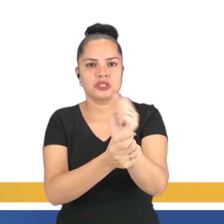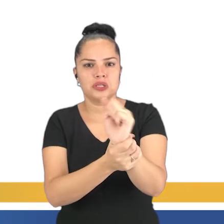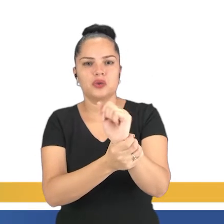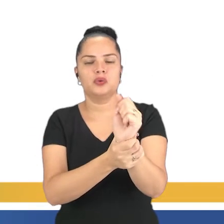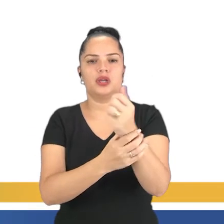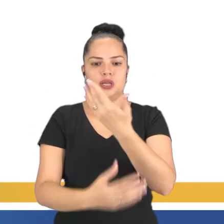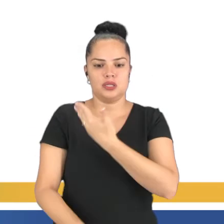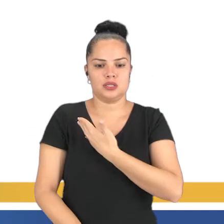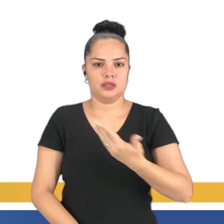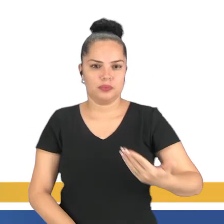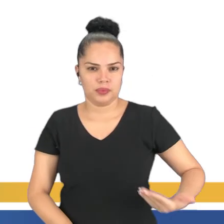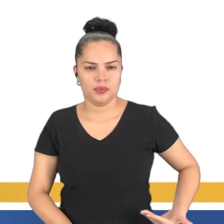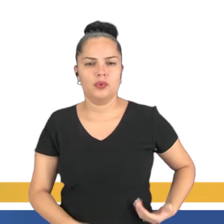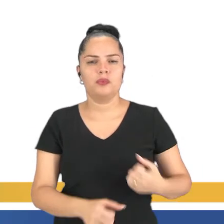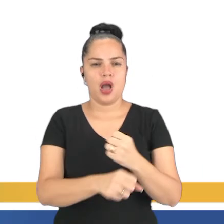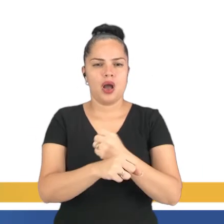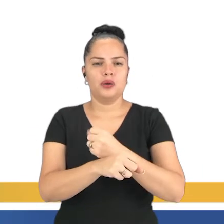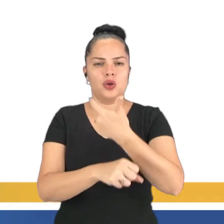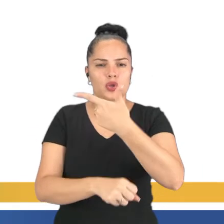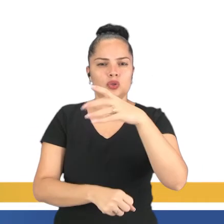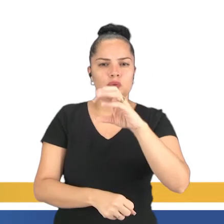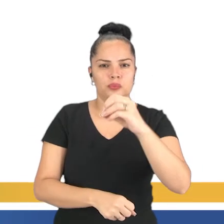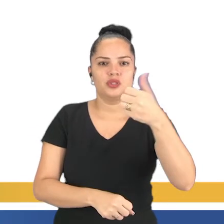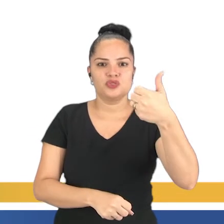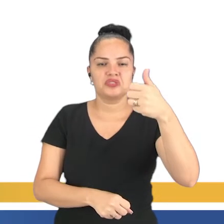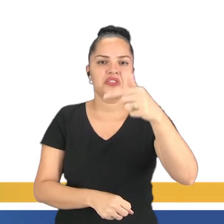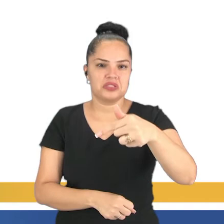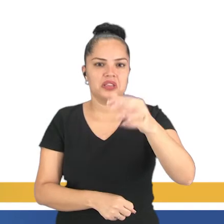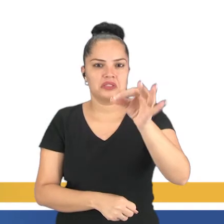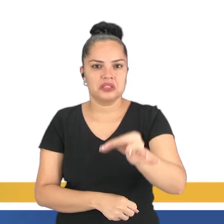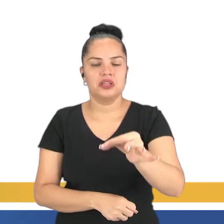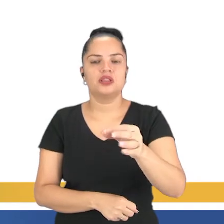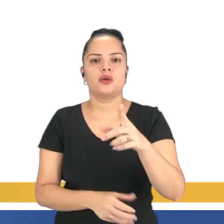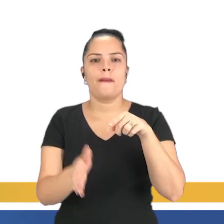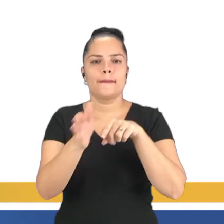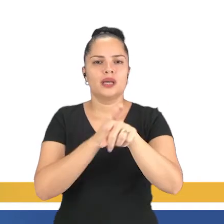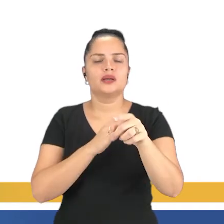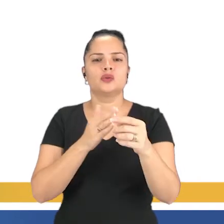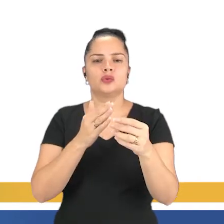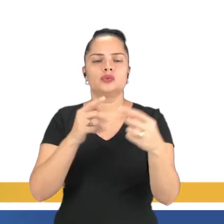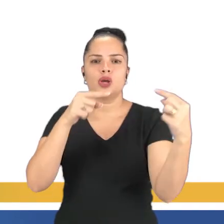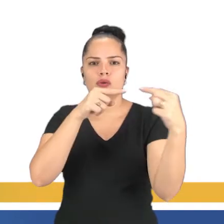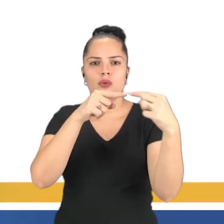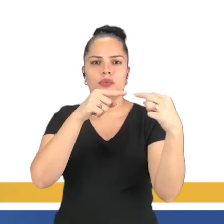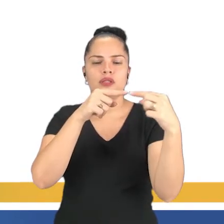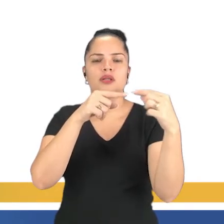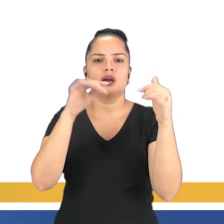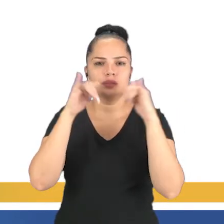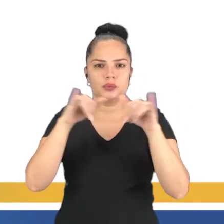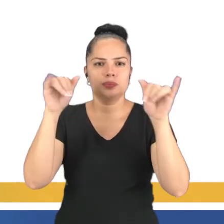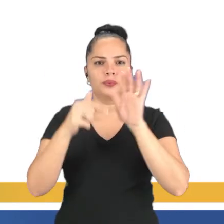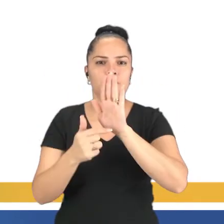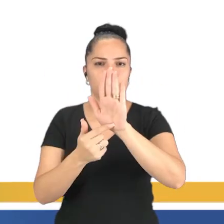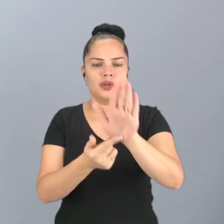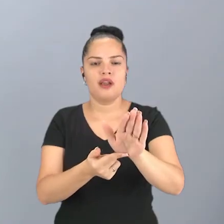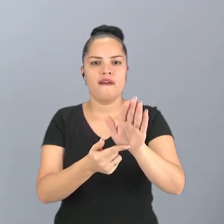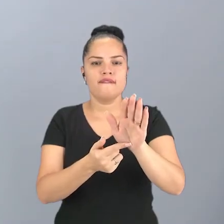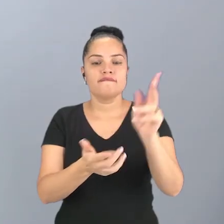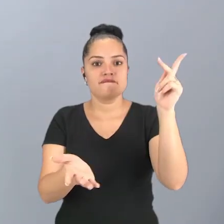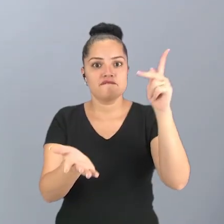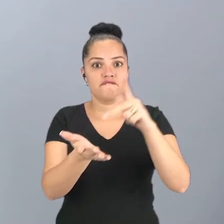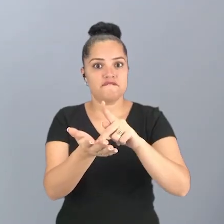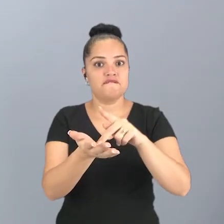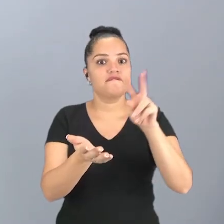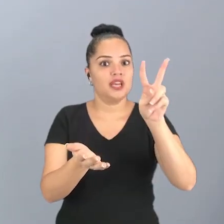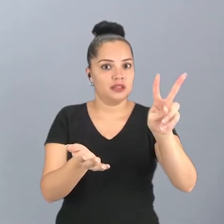números de 2017. Correto? Questão 1. De acordo com o infográfico, assinale verdadeiro, V